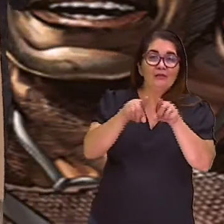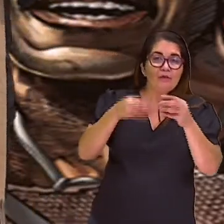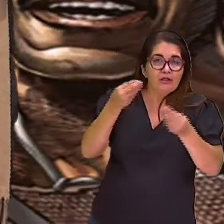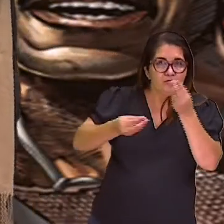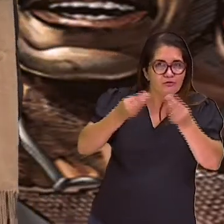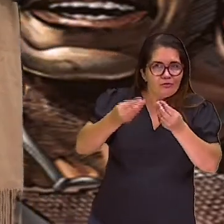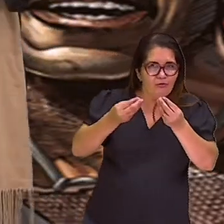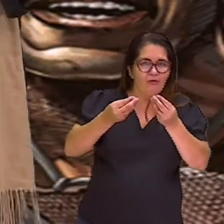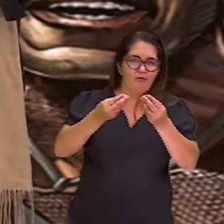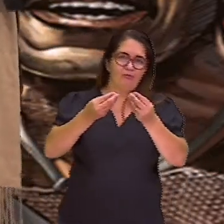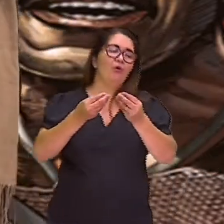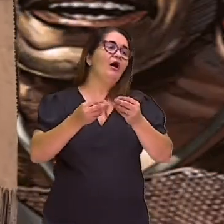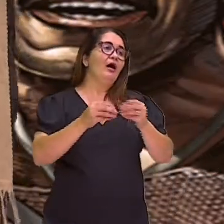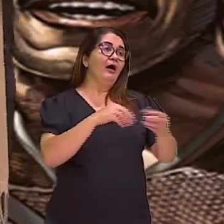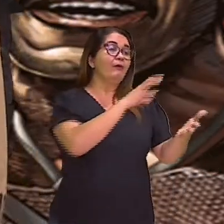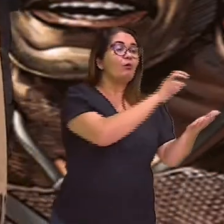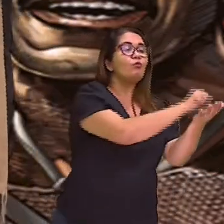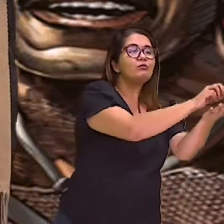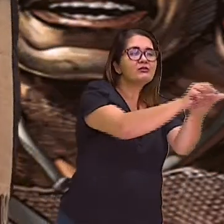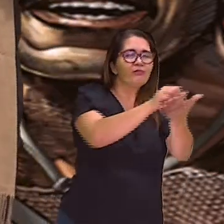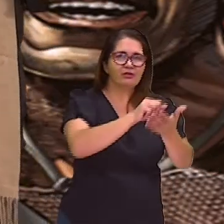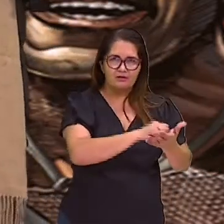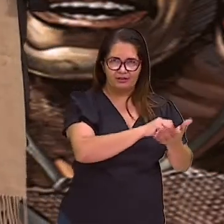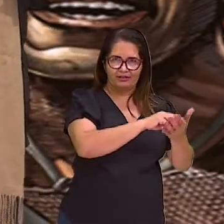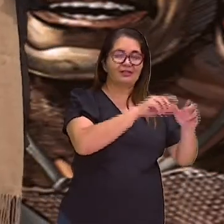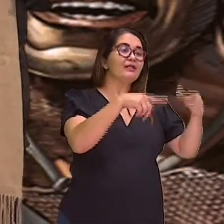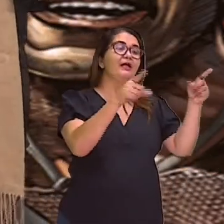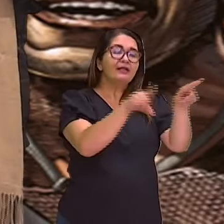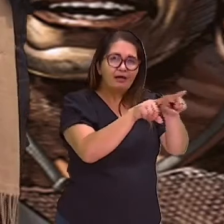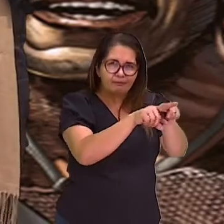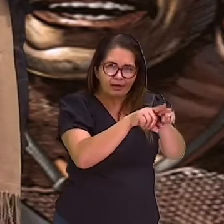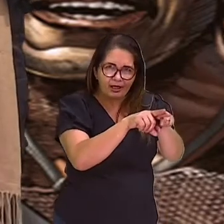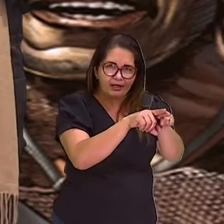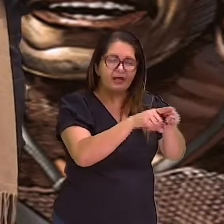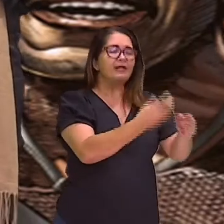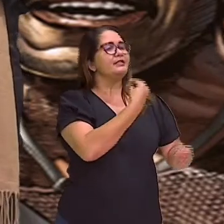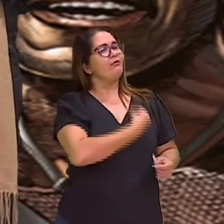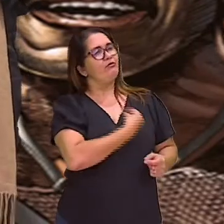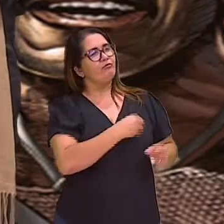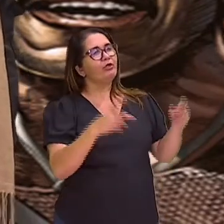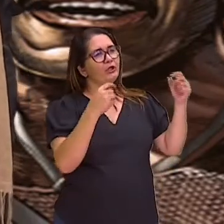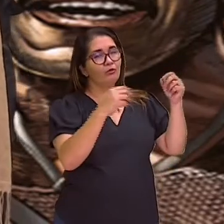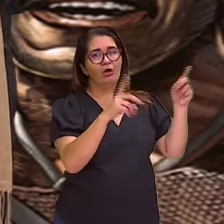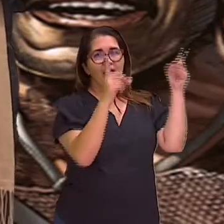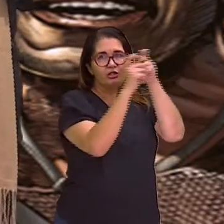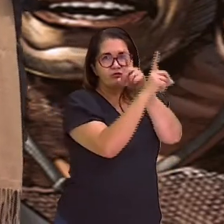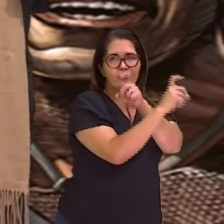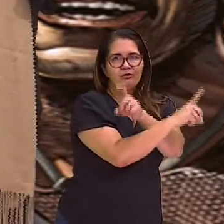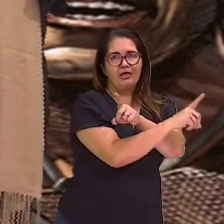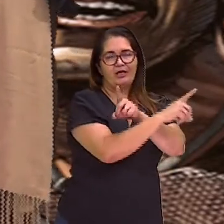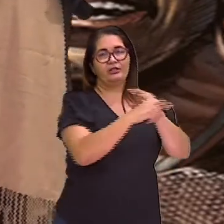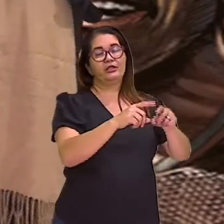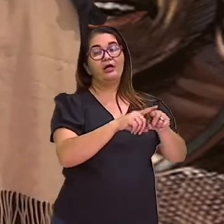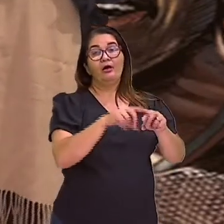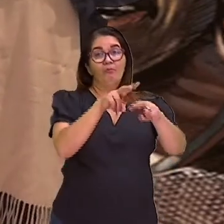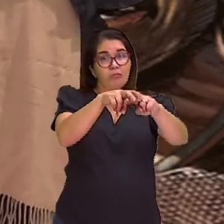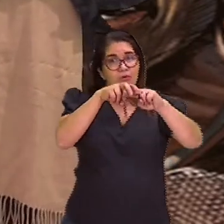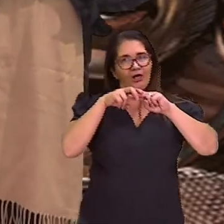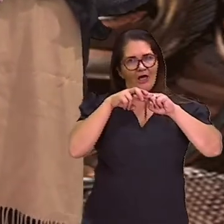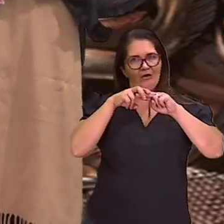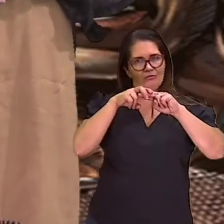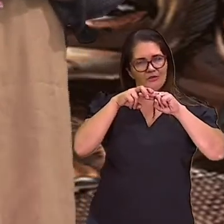que eles haviam tomado dos portugueses na década de 1630. Então, nós tivemos